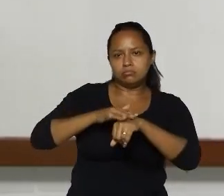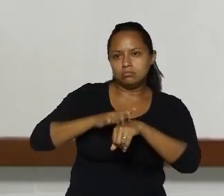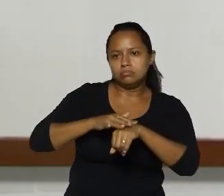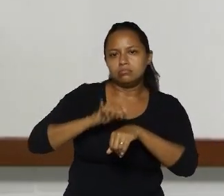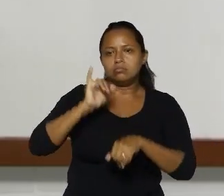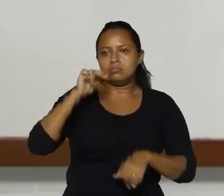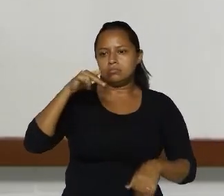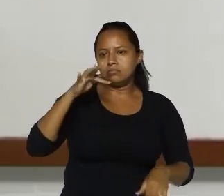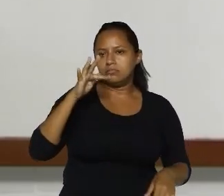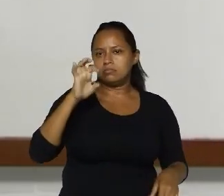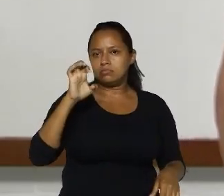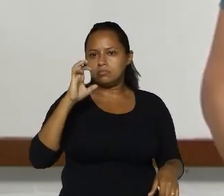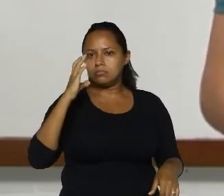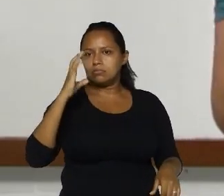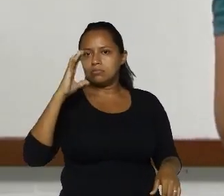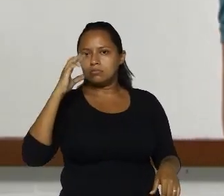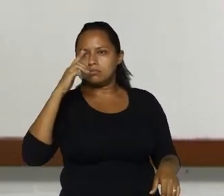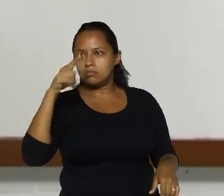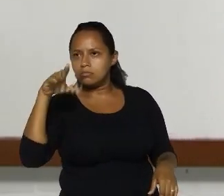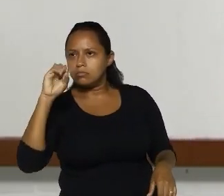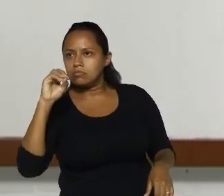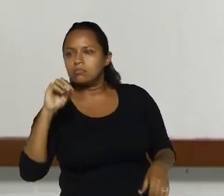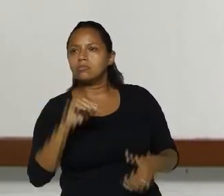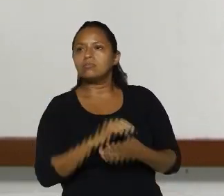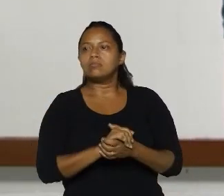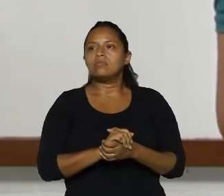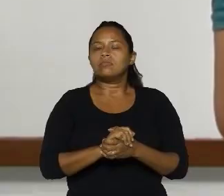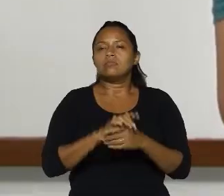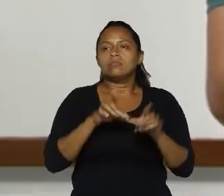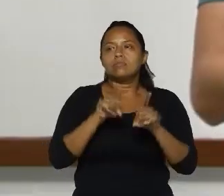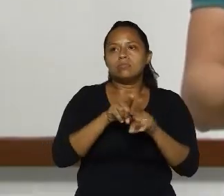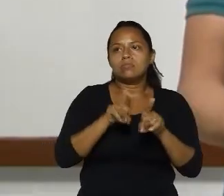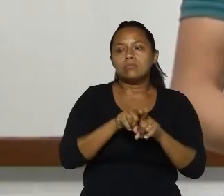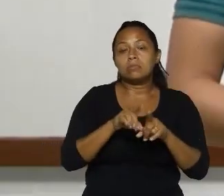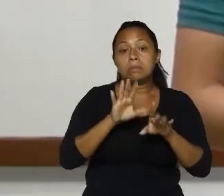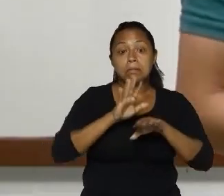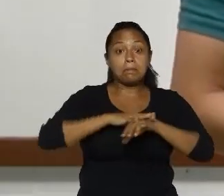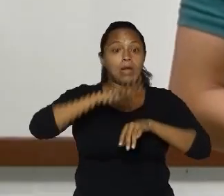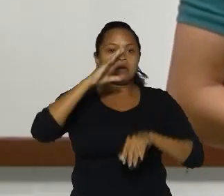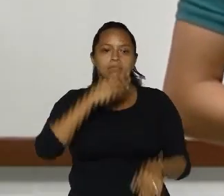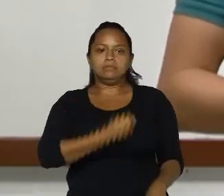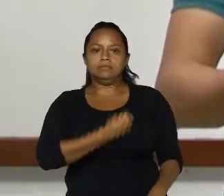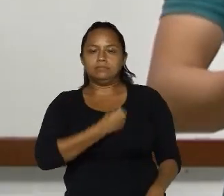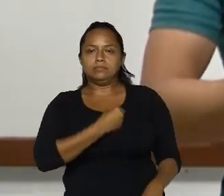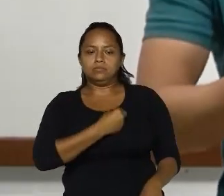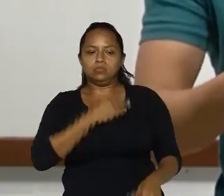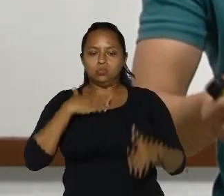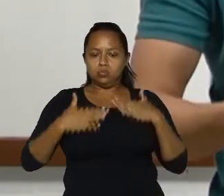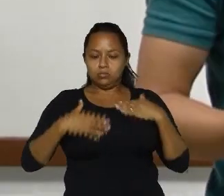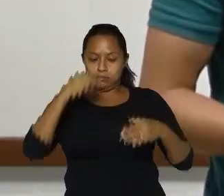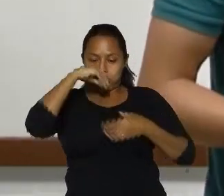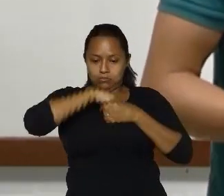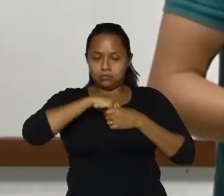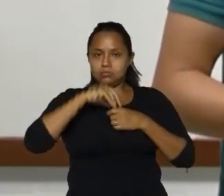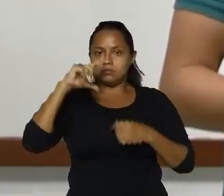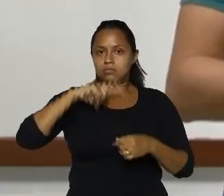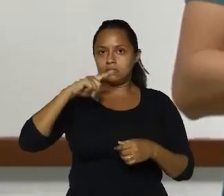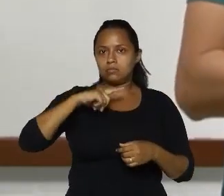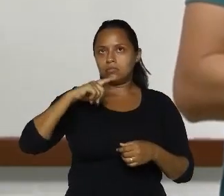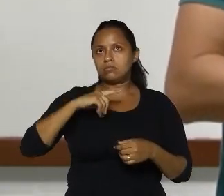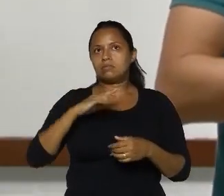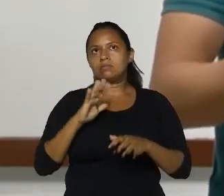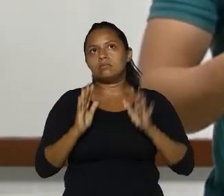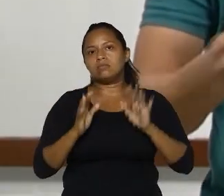exemplo, os neutrófilos, que são os leucócitos mais presentes no nosso sangue, representando aí